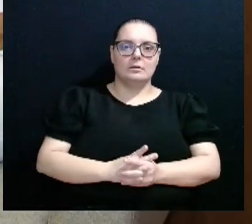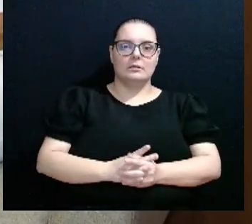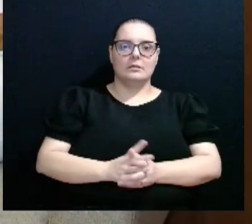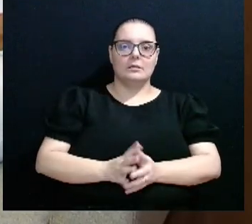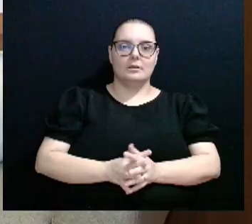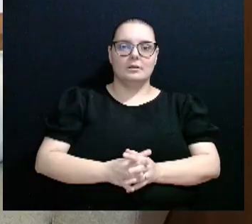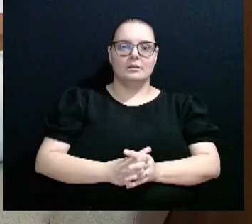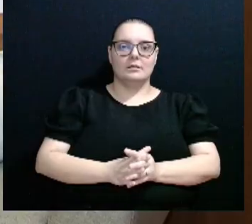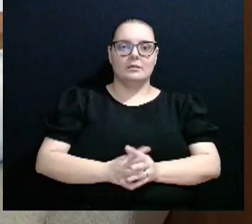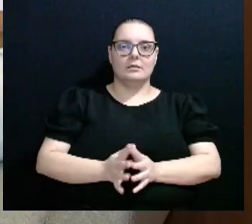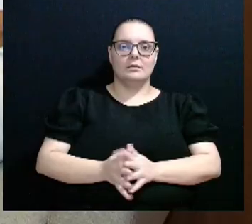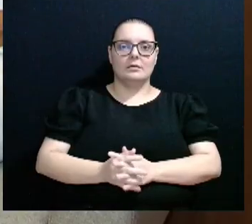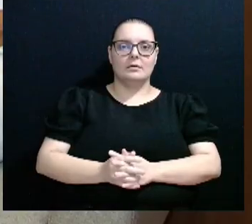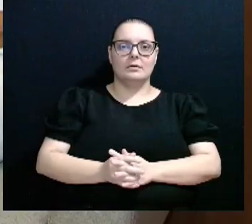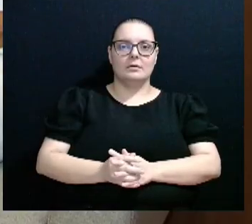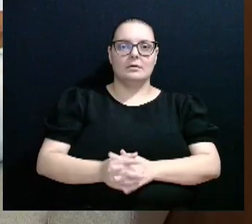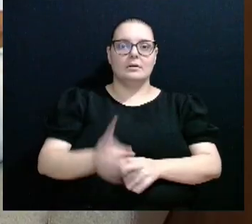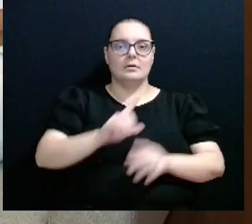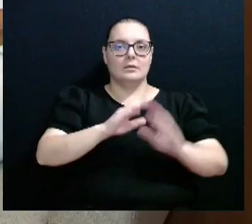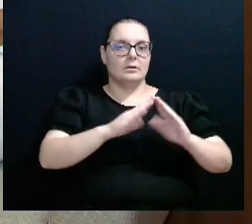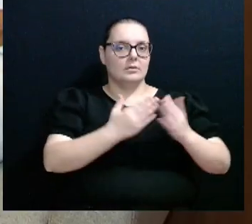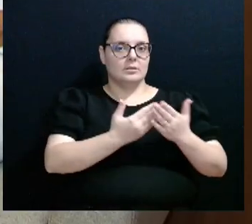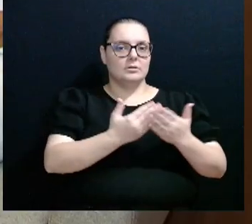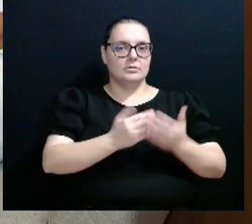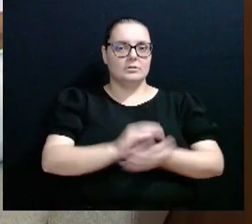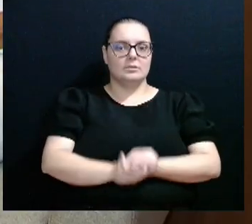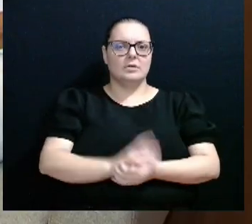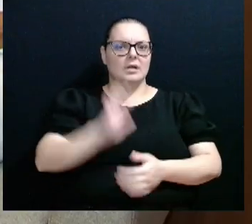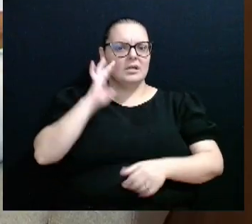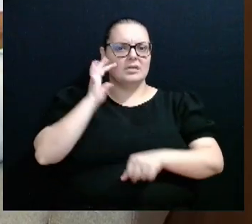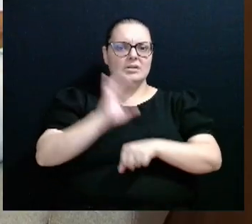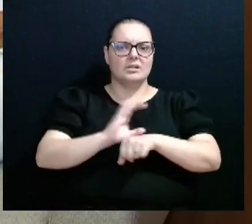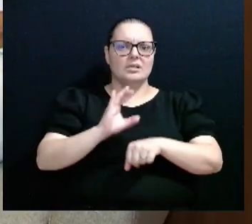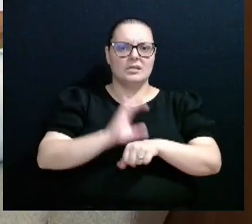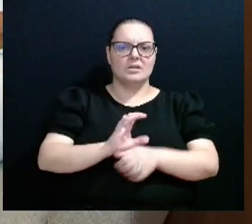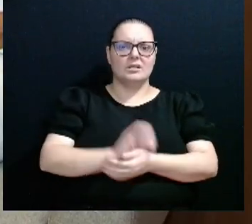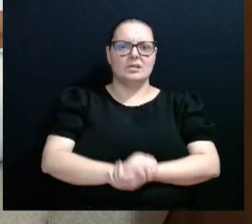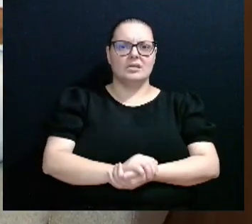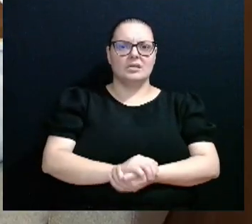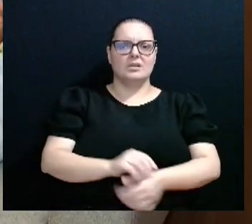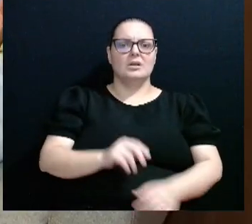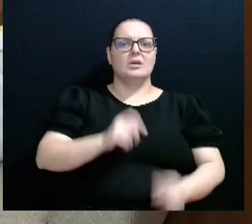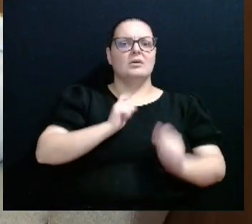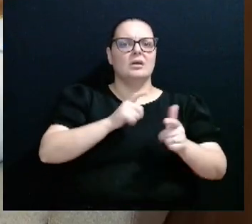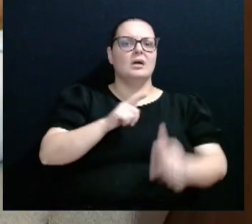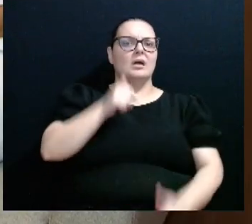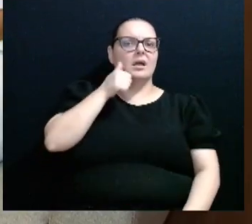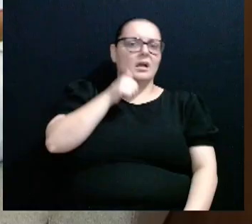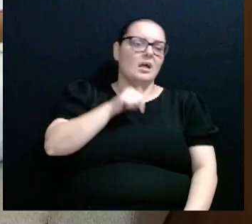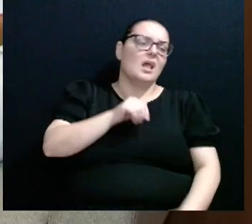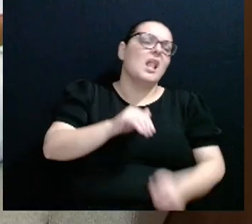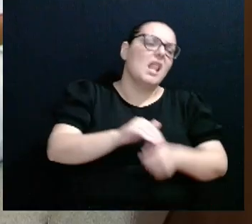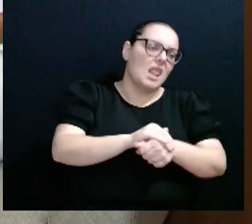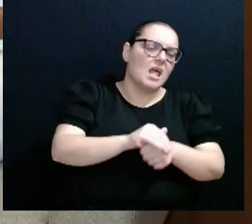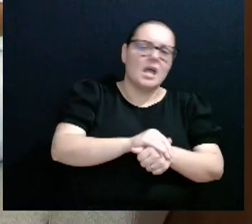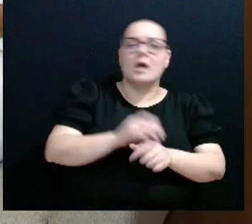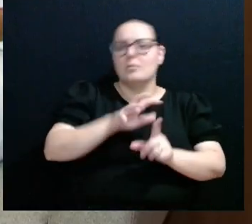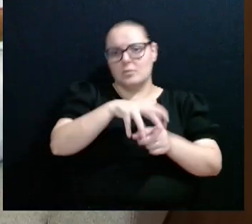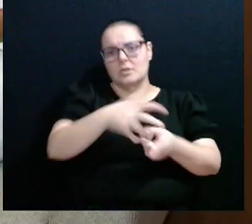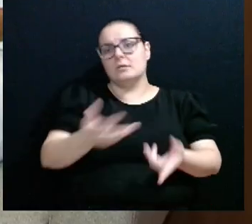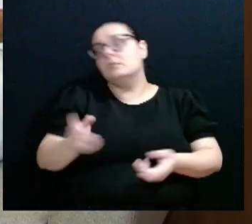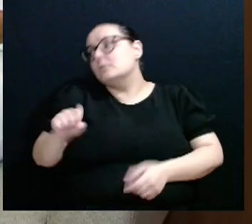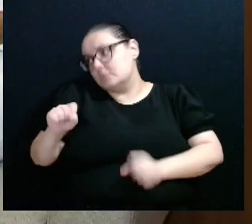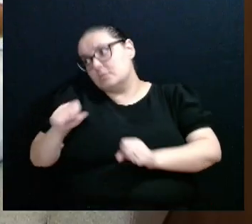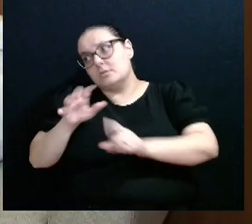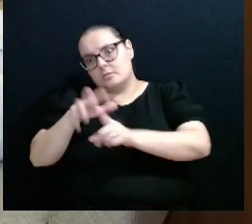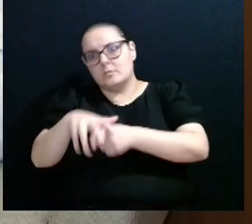era nem no colégio, era no, acho que no cursinho, o apelido era Lerdinha. Aham. Bullying, né? É bullying. Bullying. Porque hoje, se você fala que é alergia,